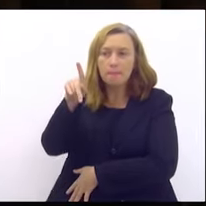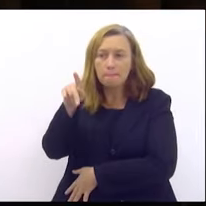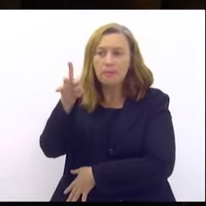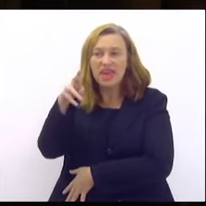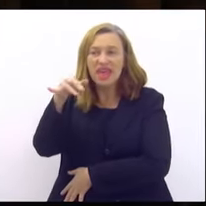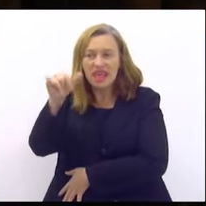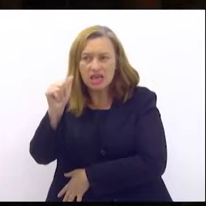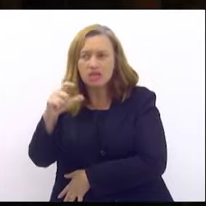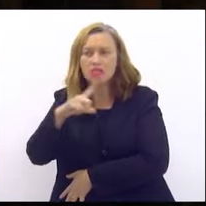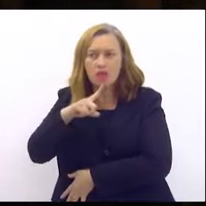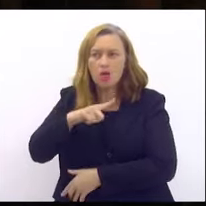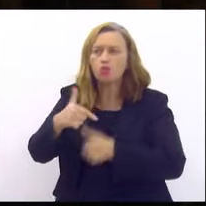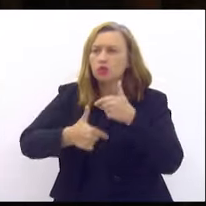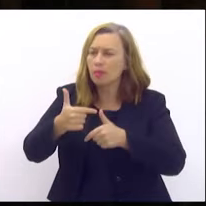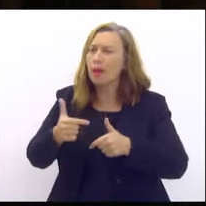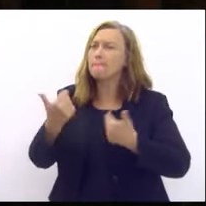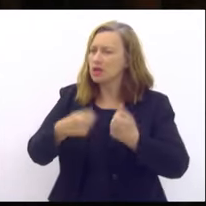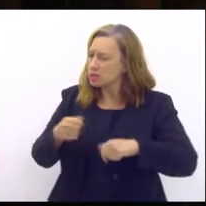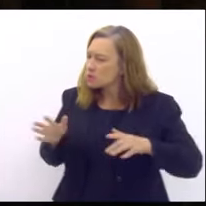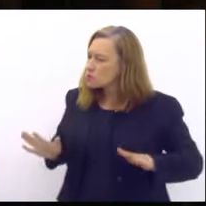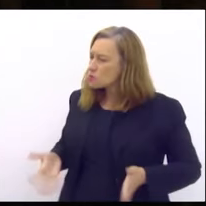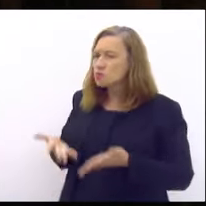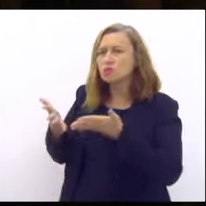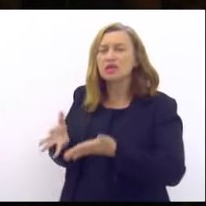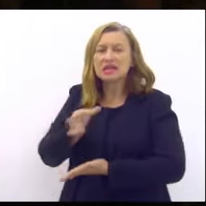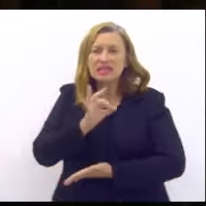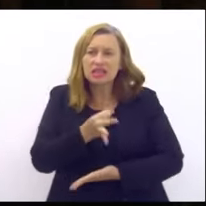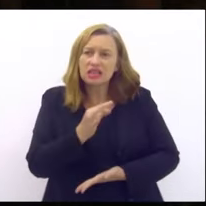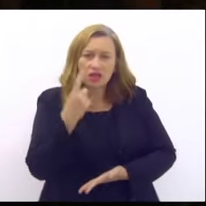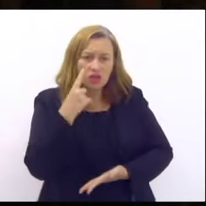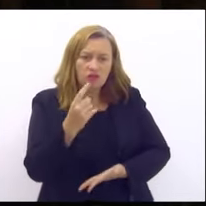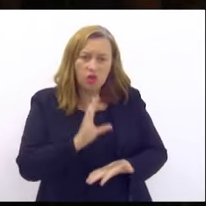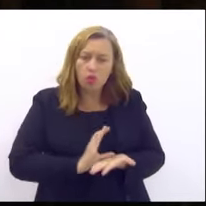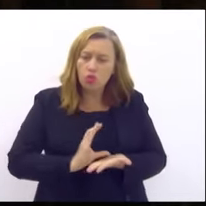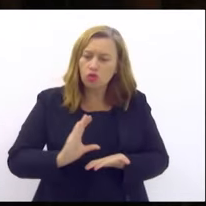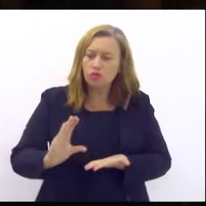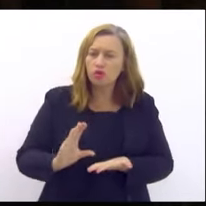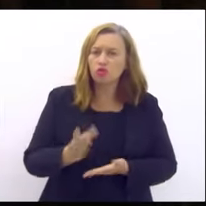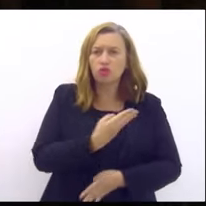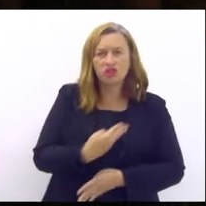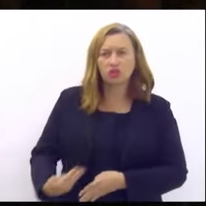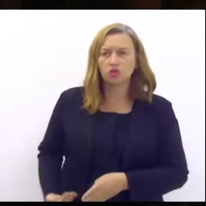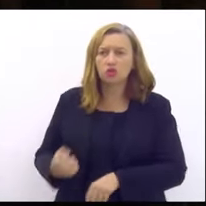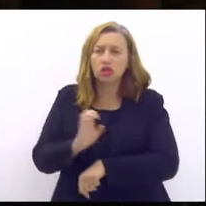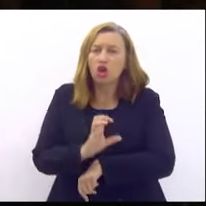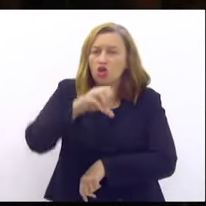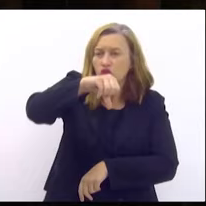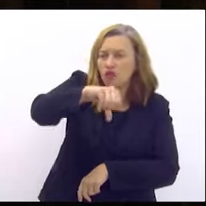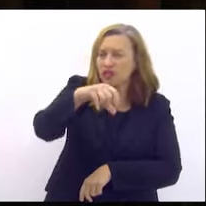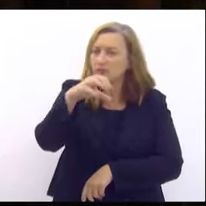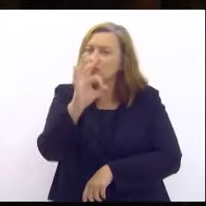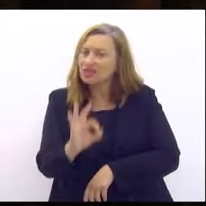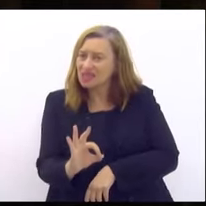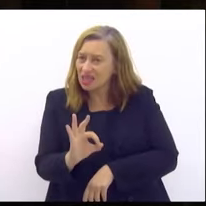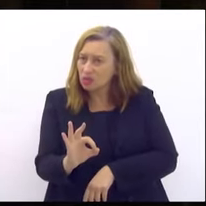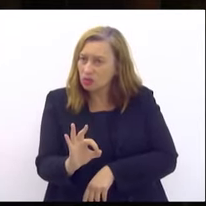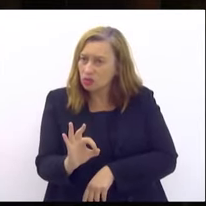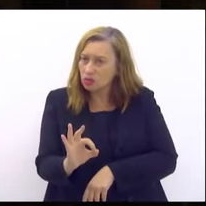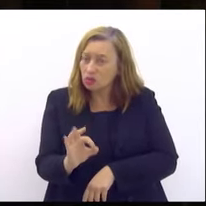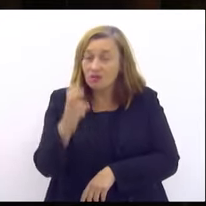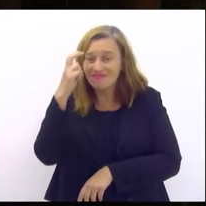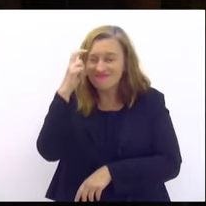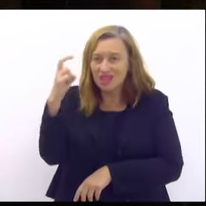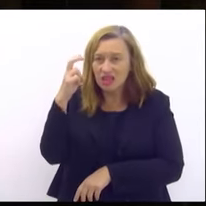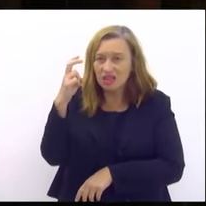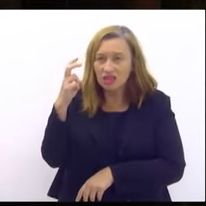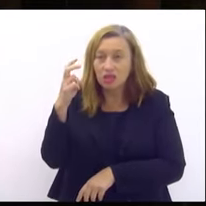eh estimulado e é óbvio que a gente olha o orçamento do governador do Estado 90% da área de inteligência